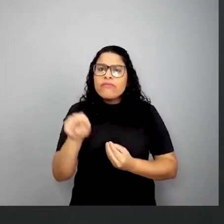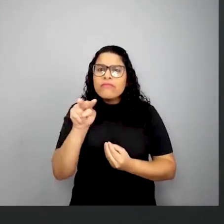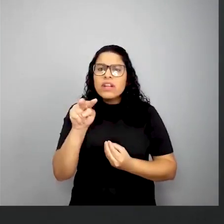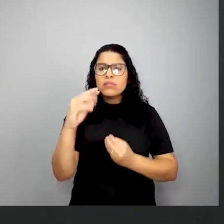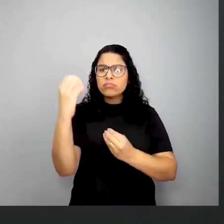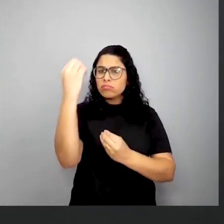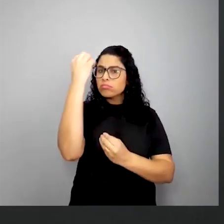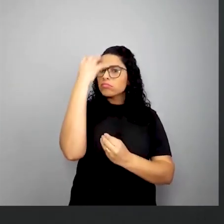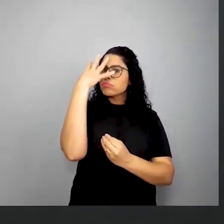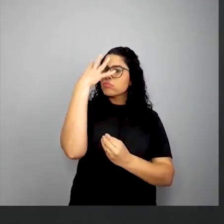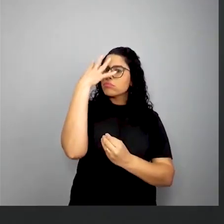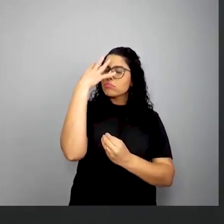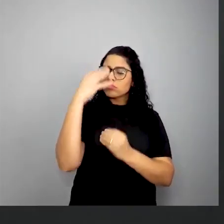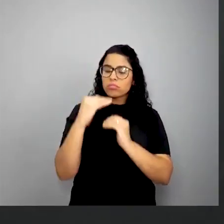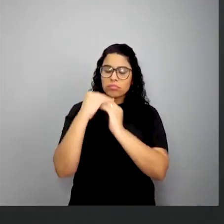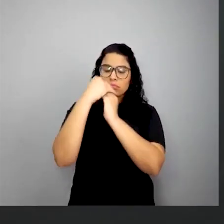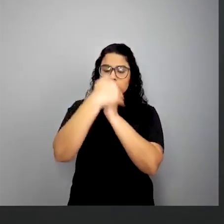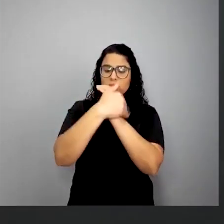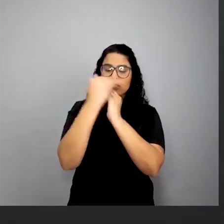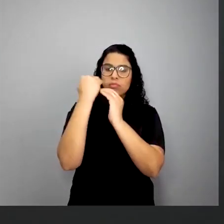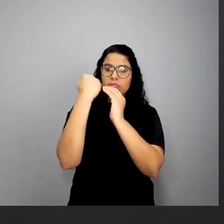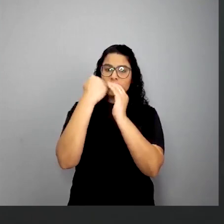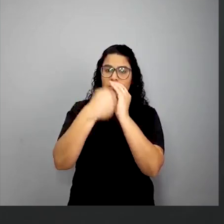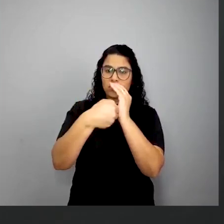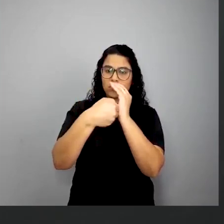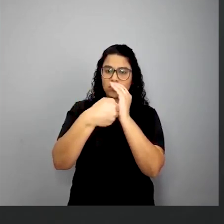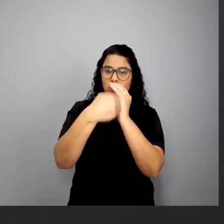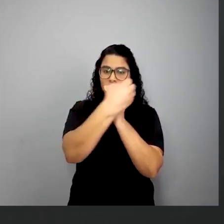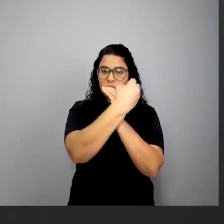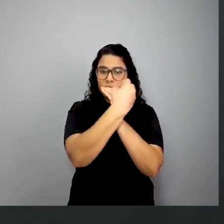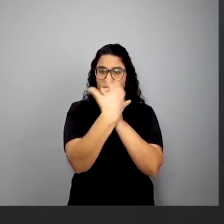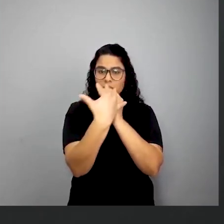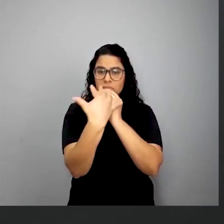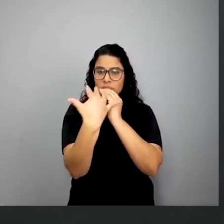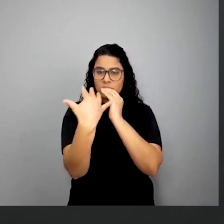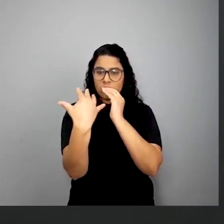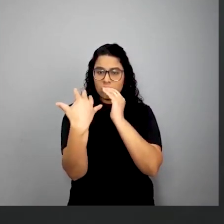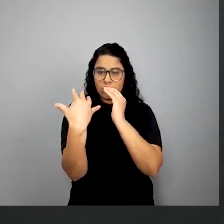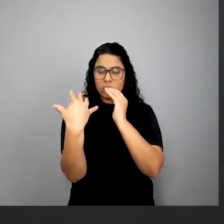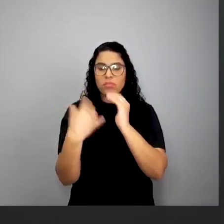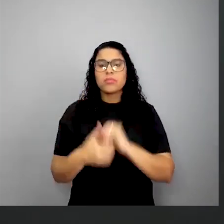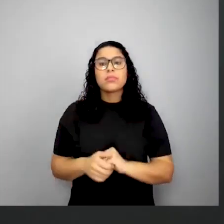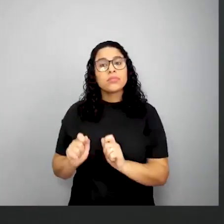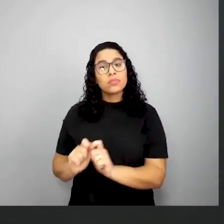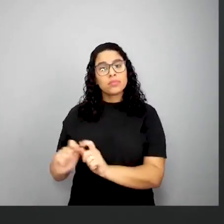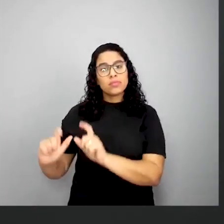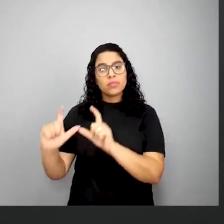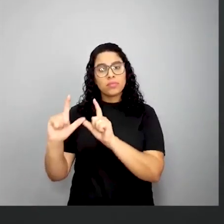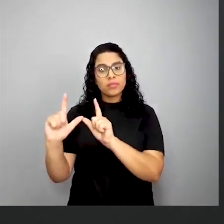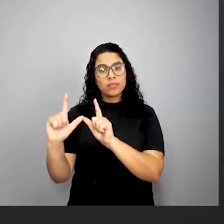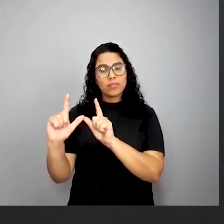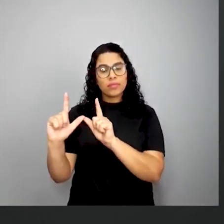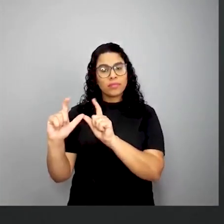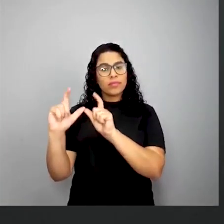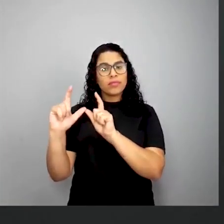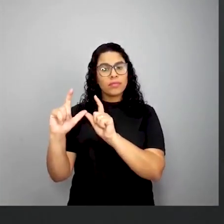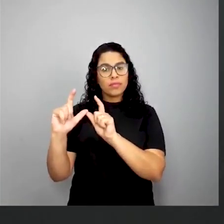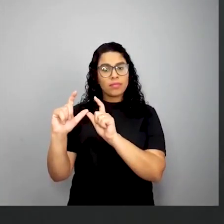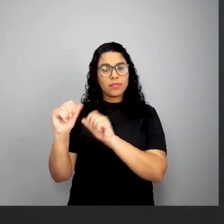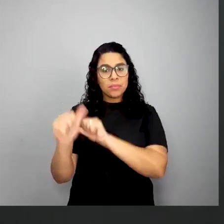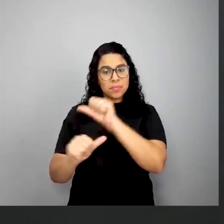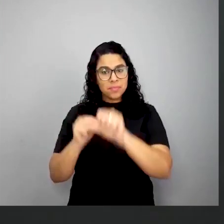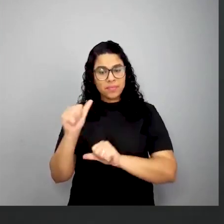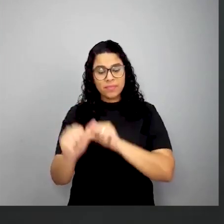passa então pela córnea, passa pela lente e esses raios eles convergem lá na retina e essa imagem é formada. Dá uma olhadinha aqui, ó.